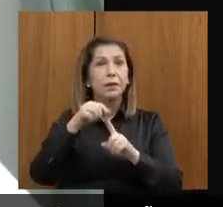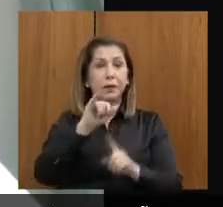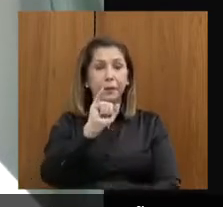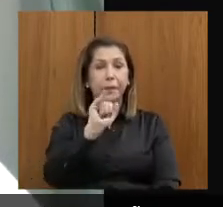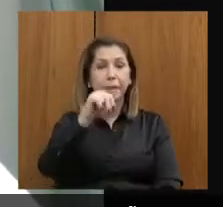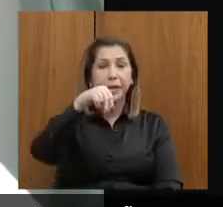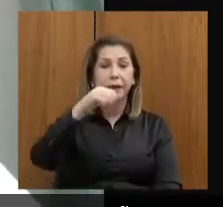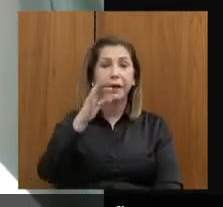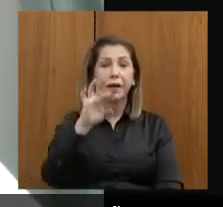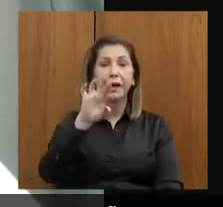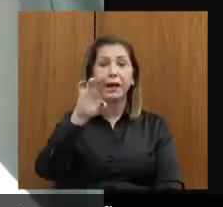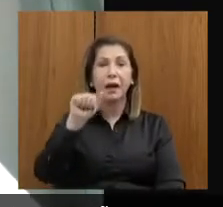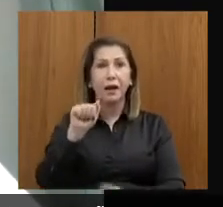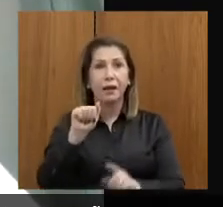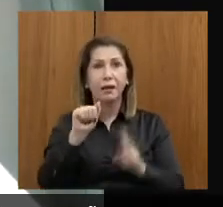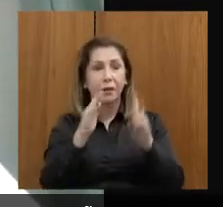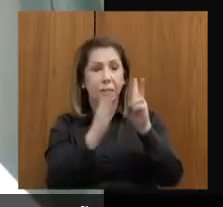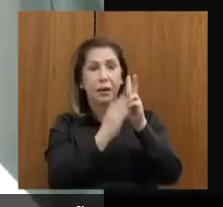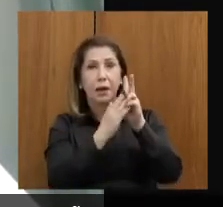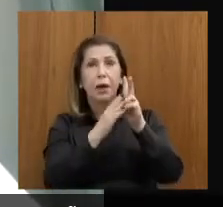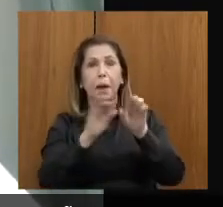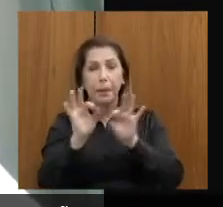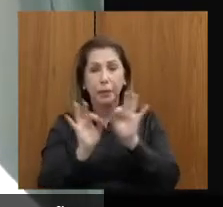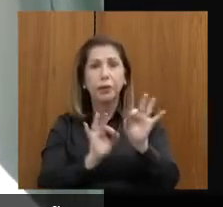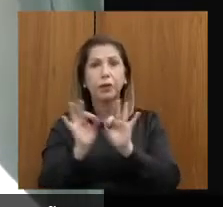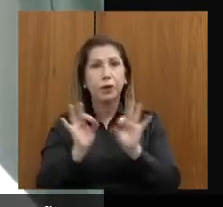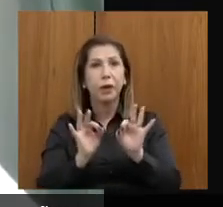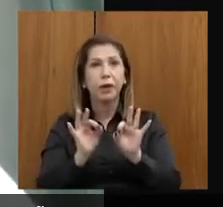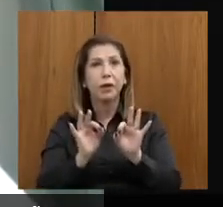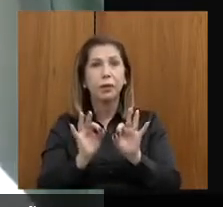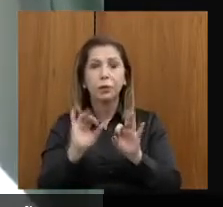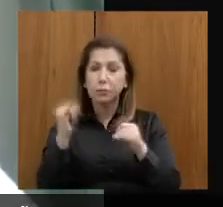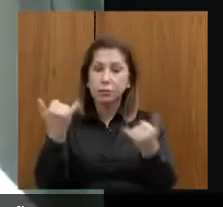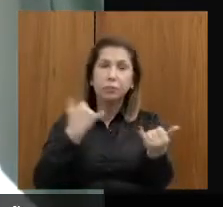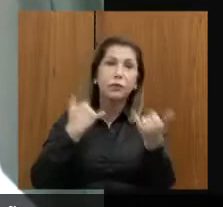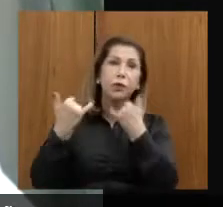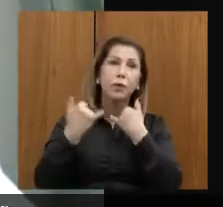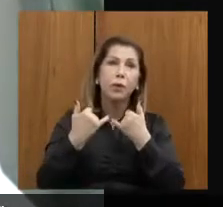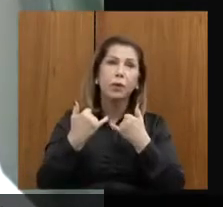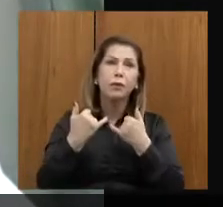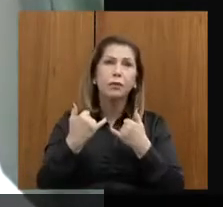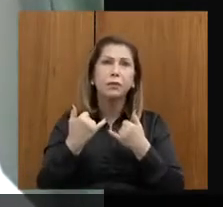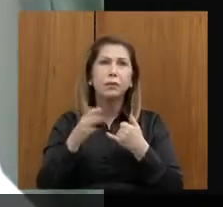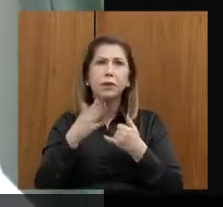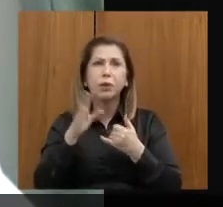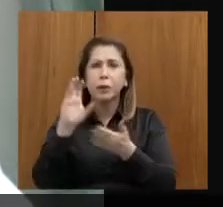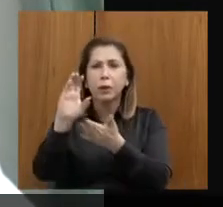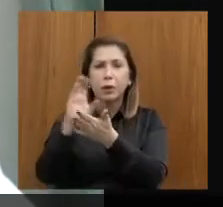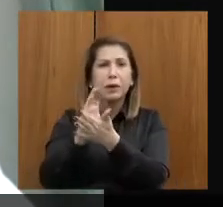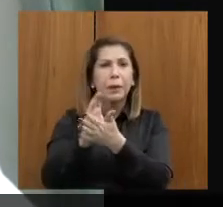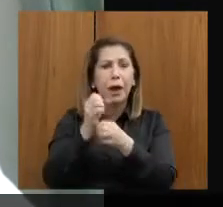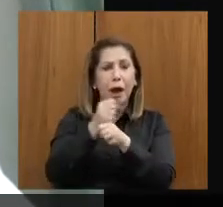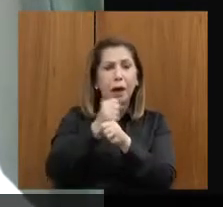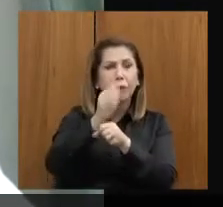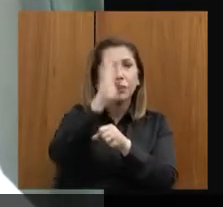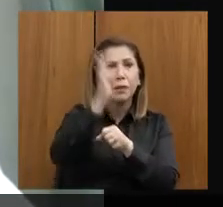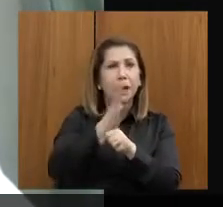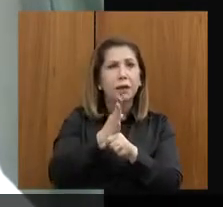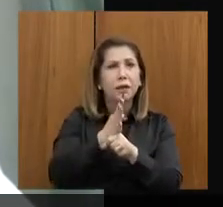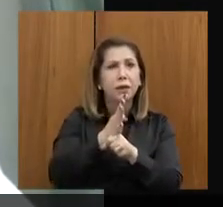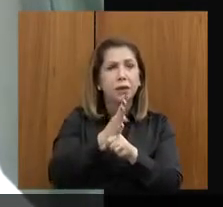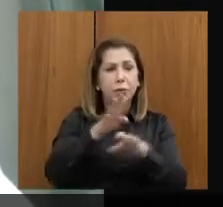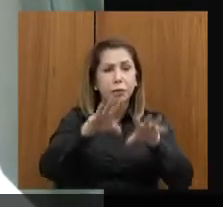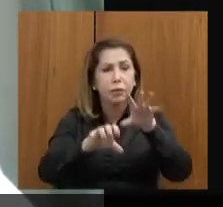alguns meses para tratar de um projeto nós fomos informados que só me engano o orçamento para todo ano do Brasil para